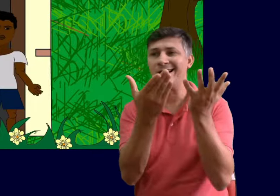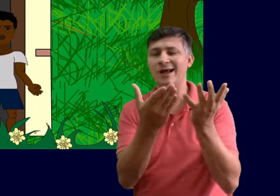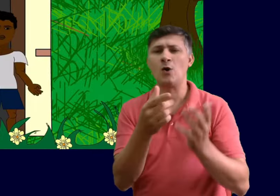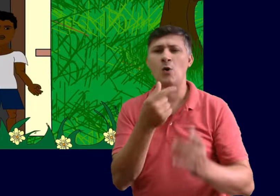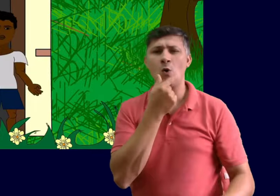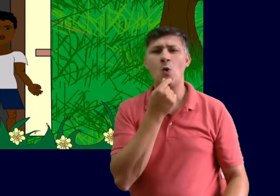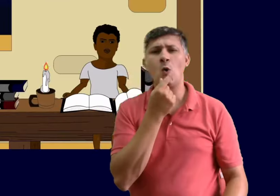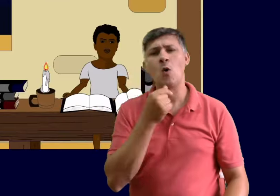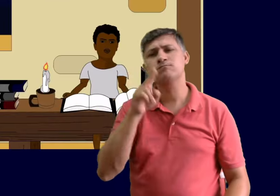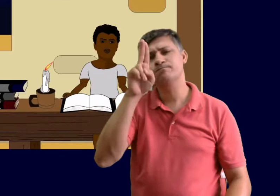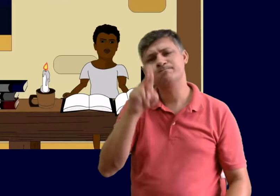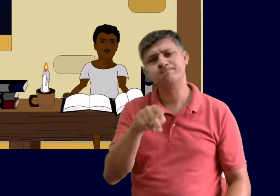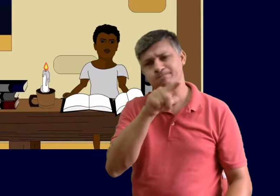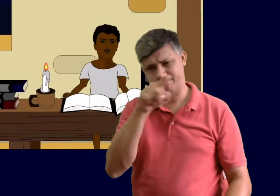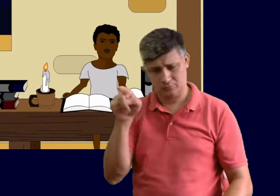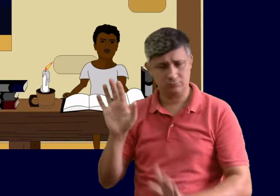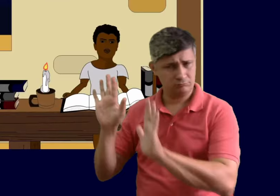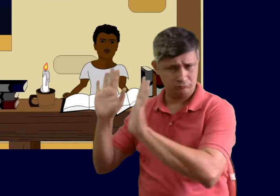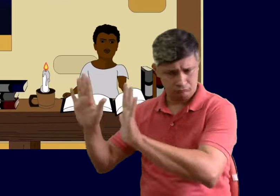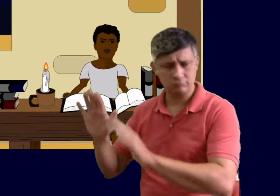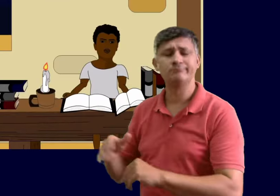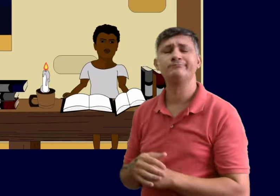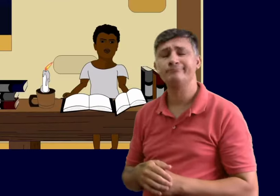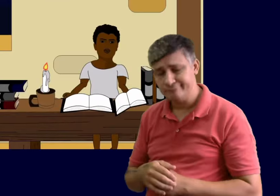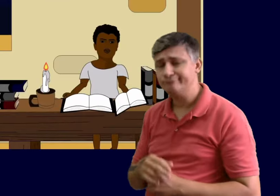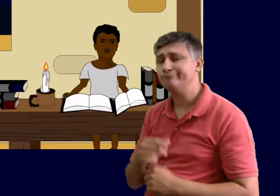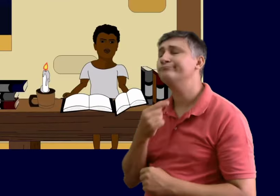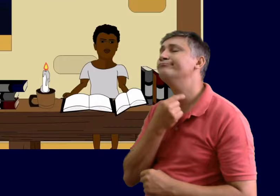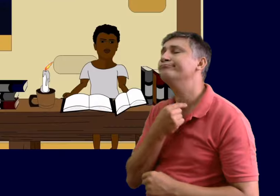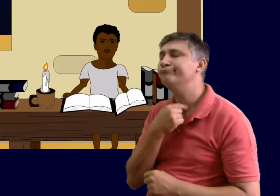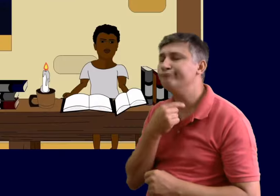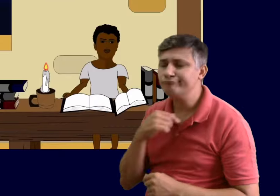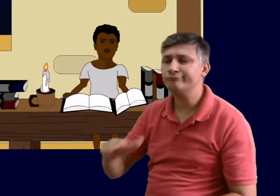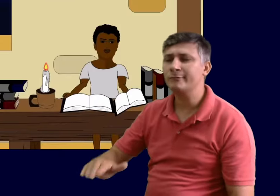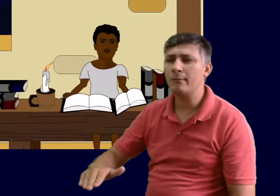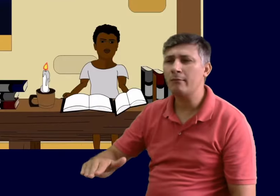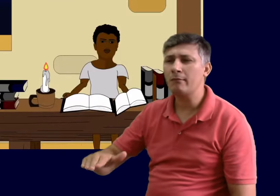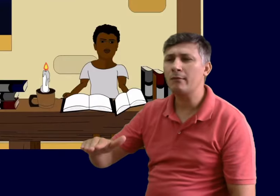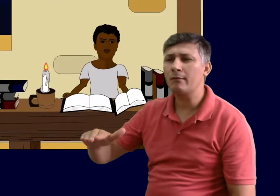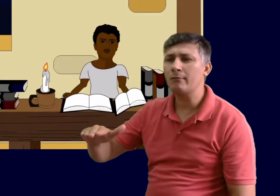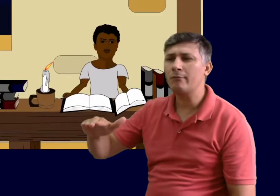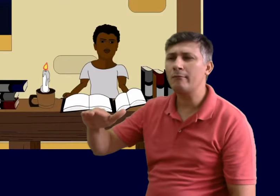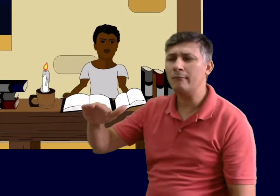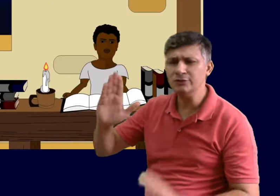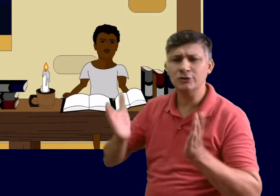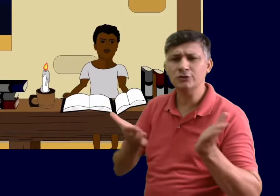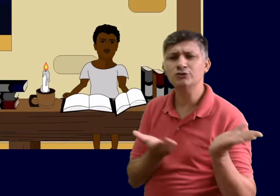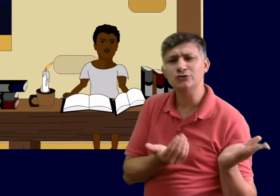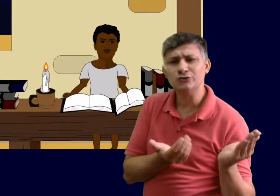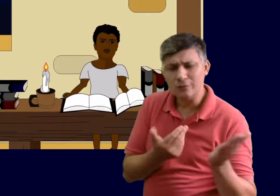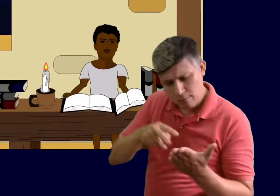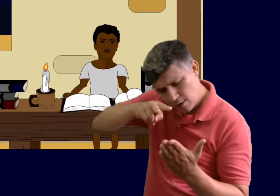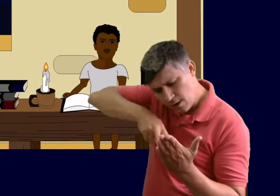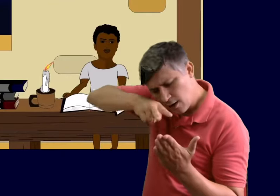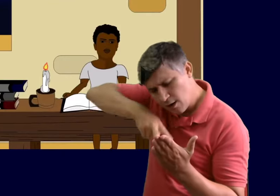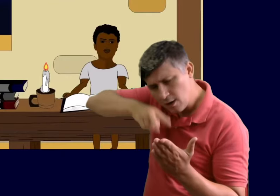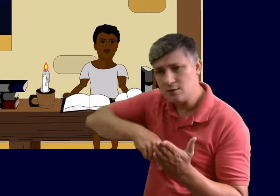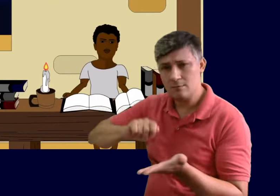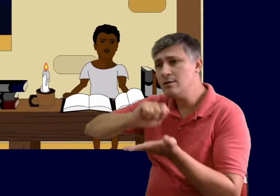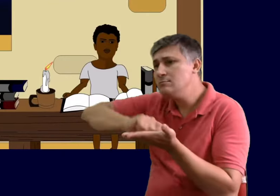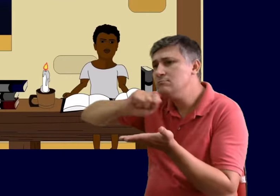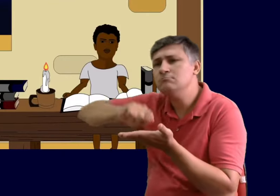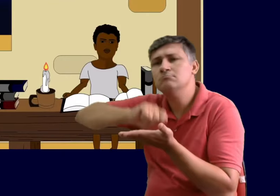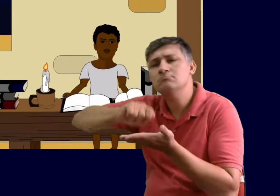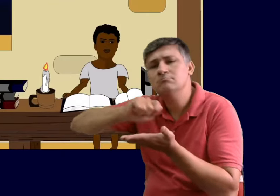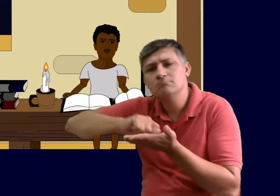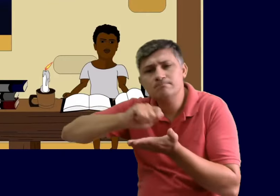de Francisco. O tempo passou e Francisco, já adolescente, lia,